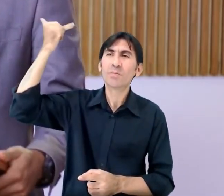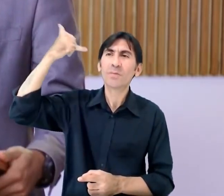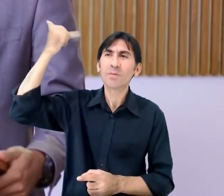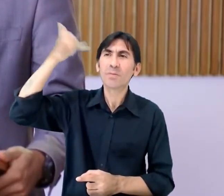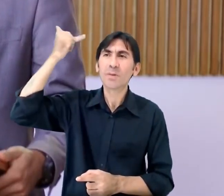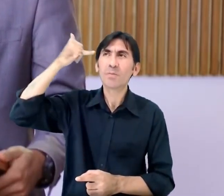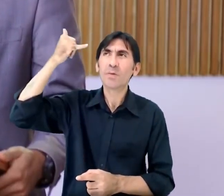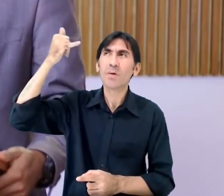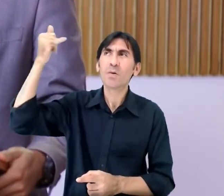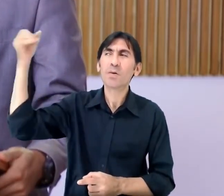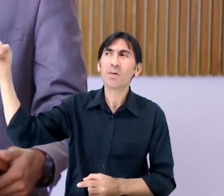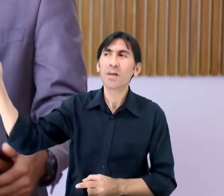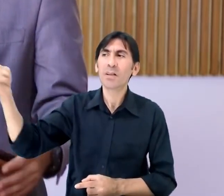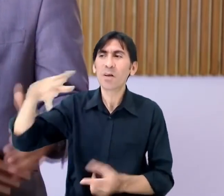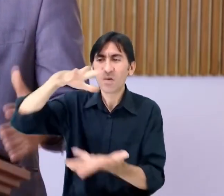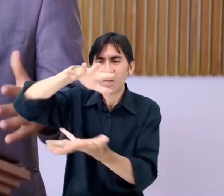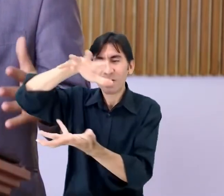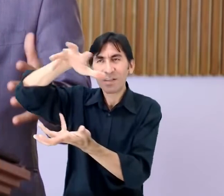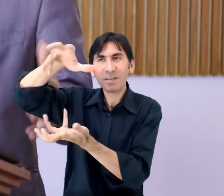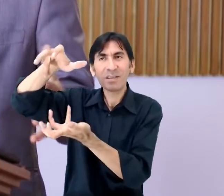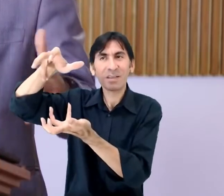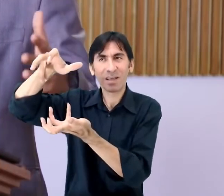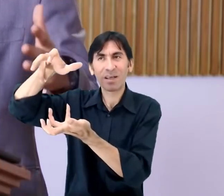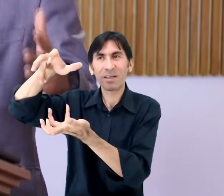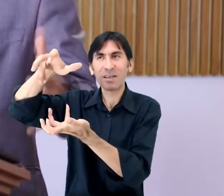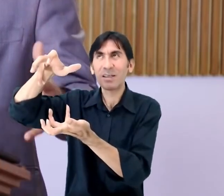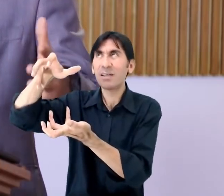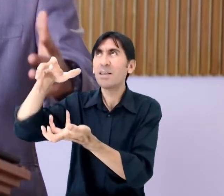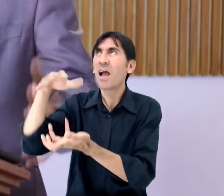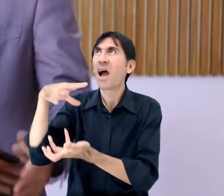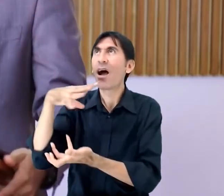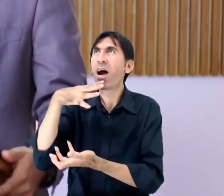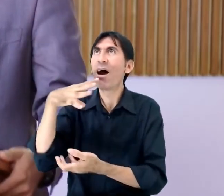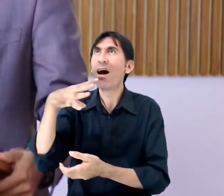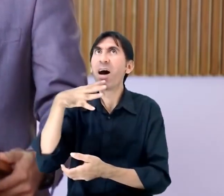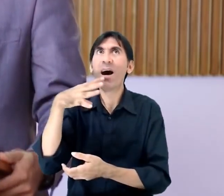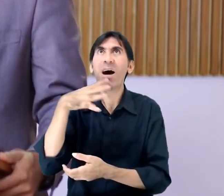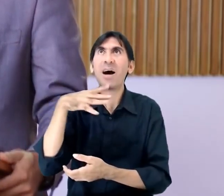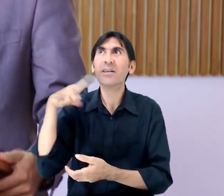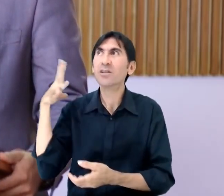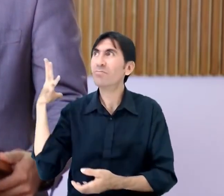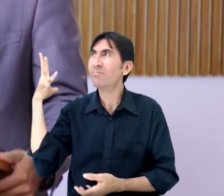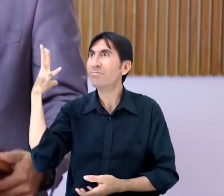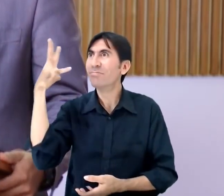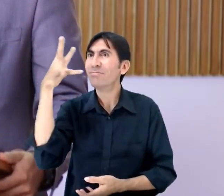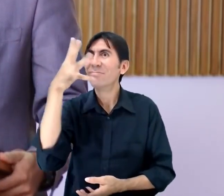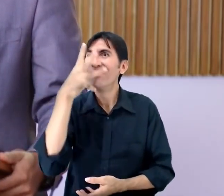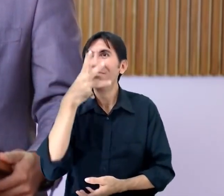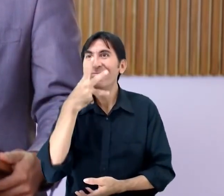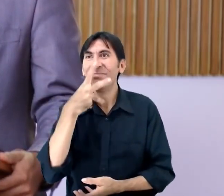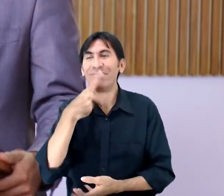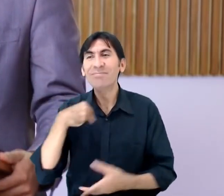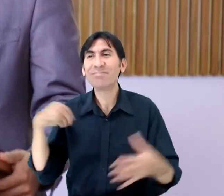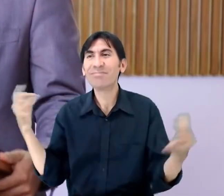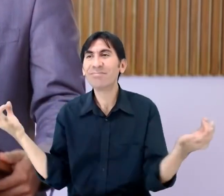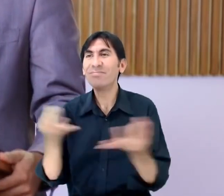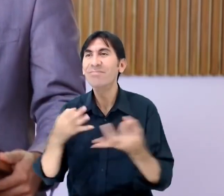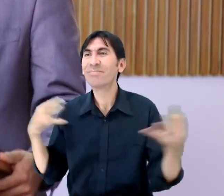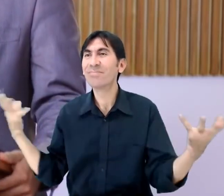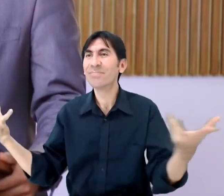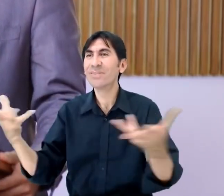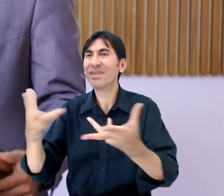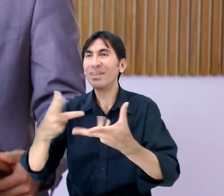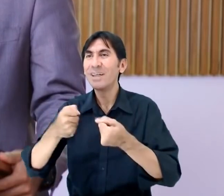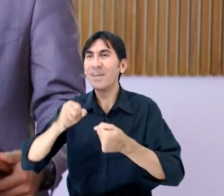terra, e ele ficou ali fantasiado com tanta beleza. E depois dessa